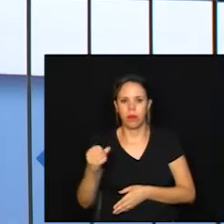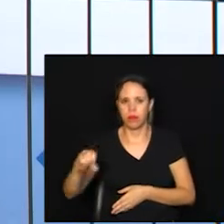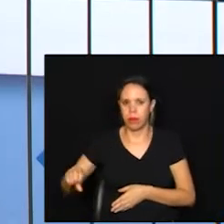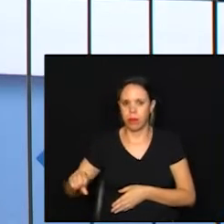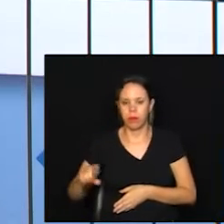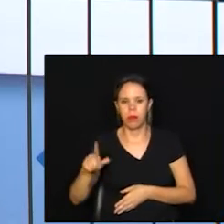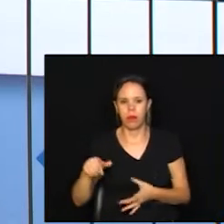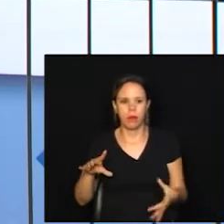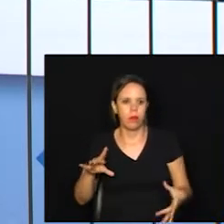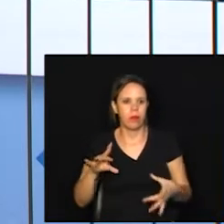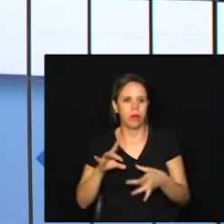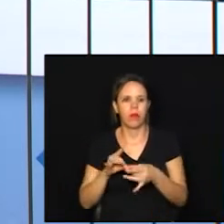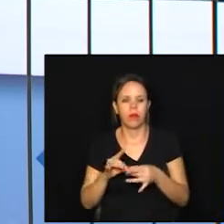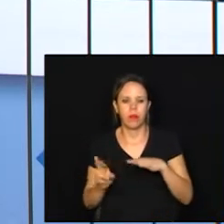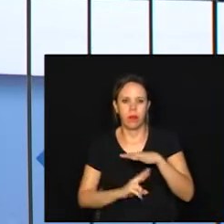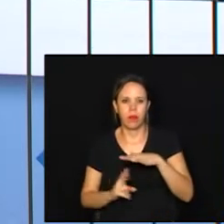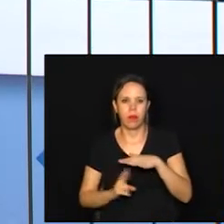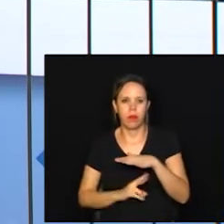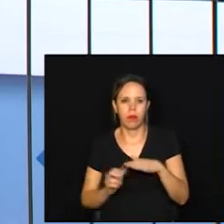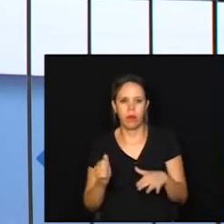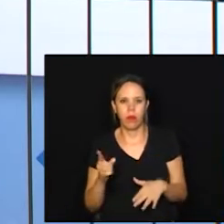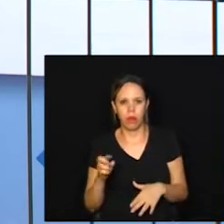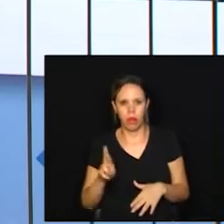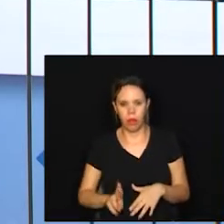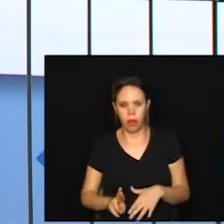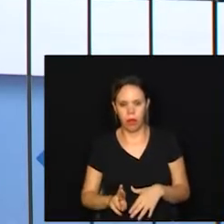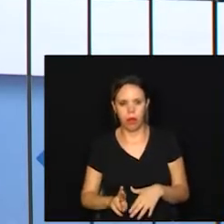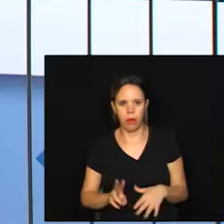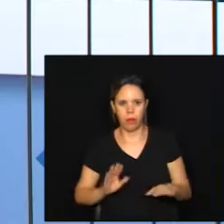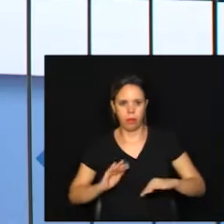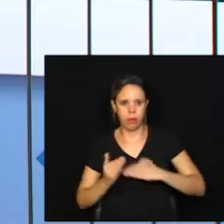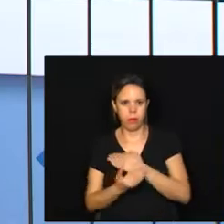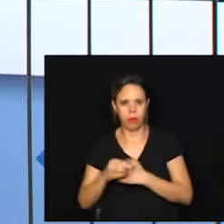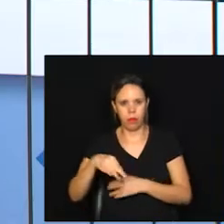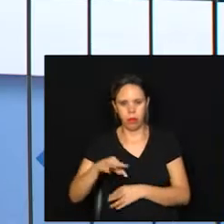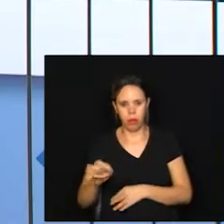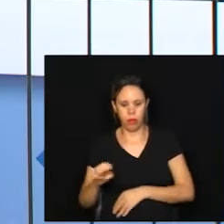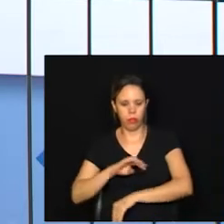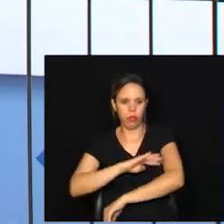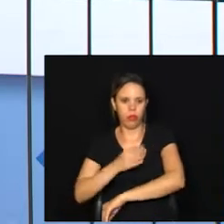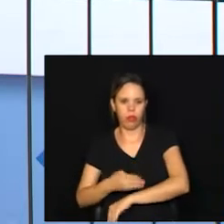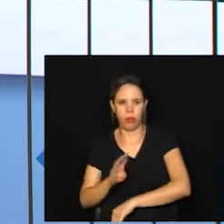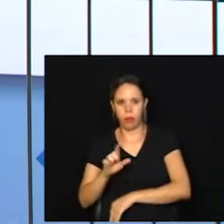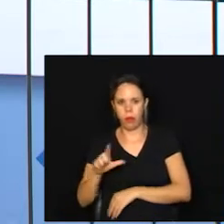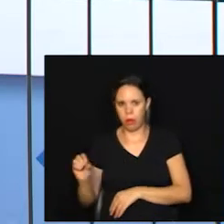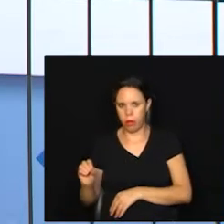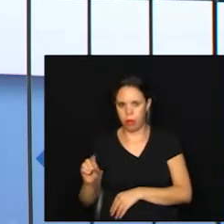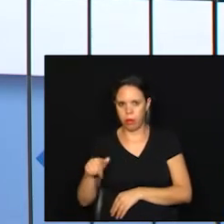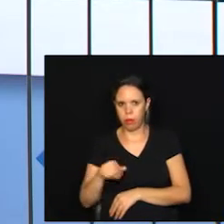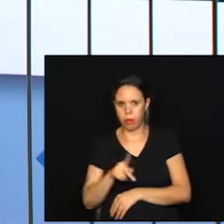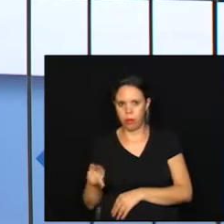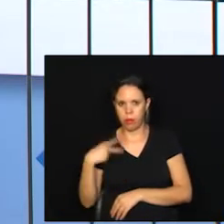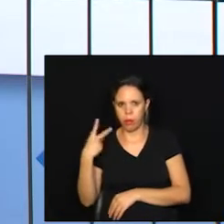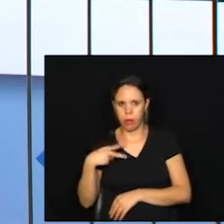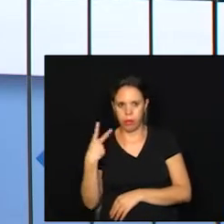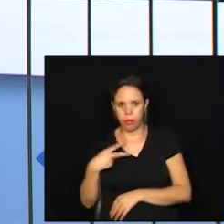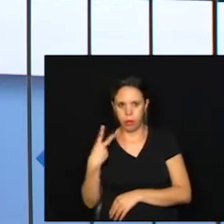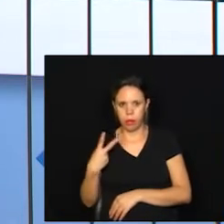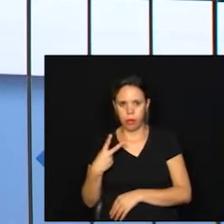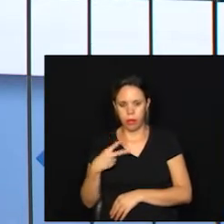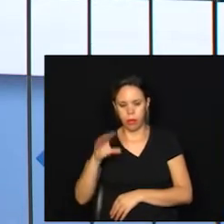que liga a rodovia Ademar de Barros ao bairro Monte Belo. Ela vai ser presidida pelo vereador